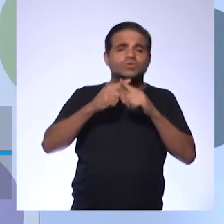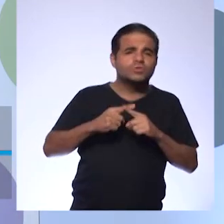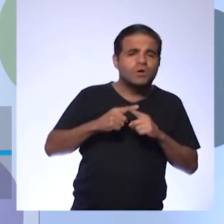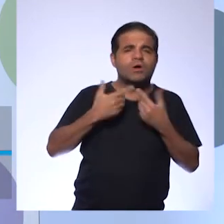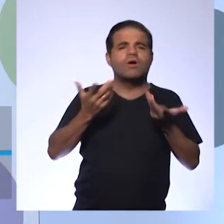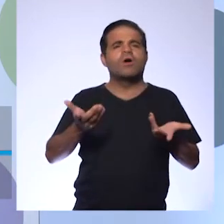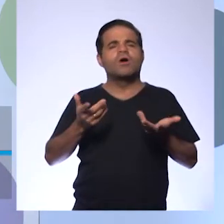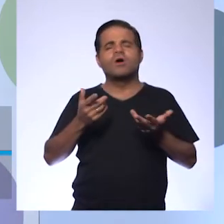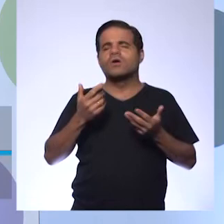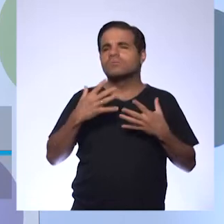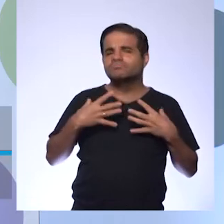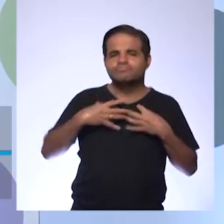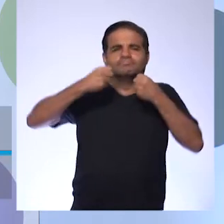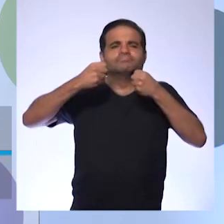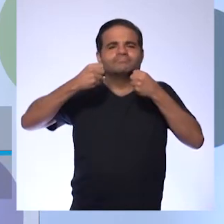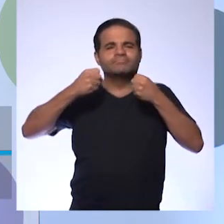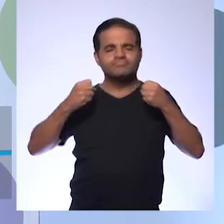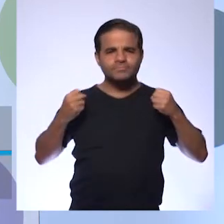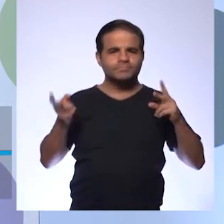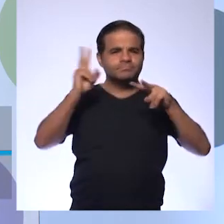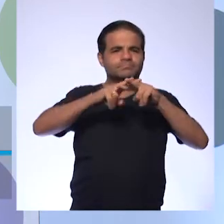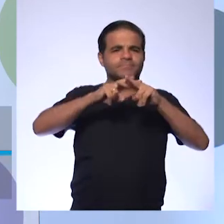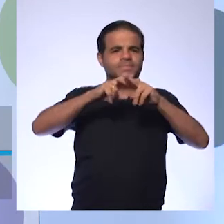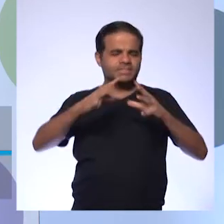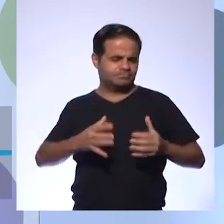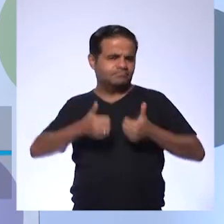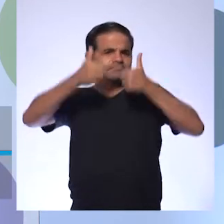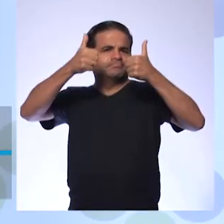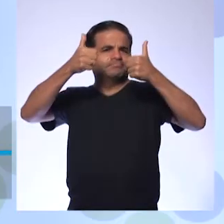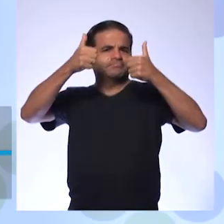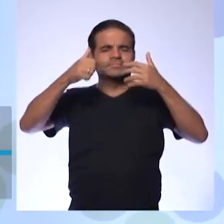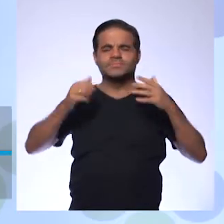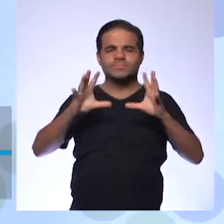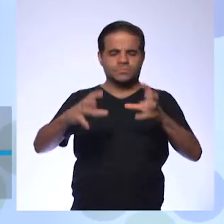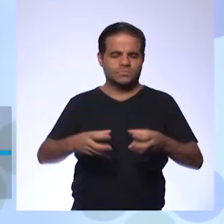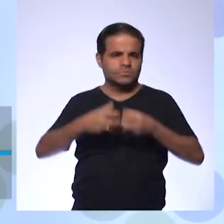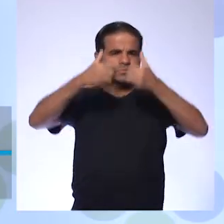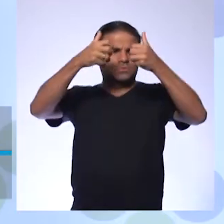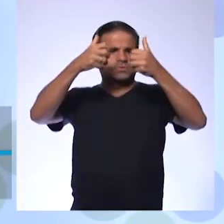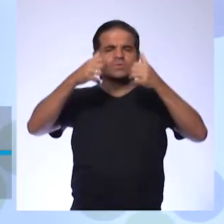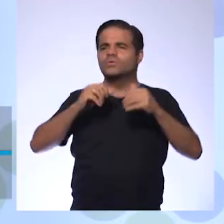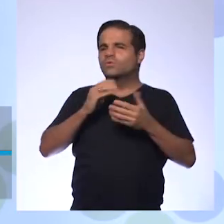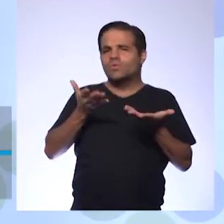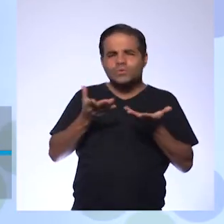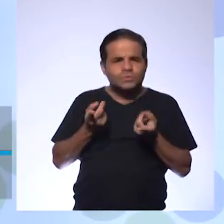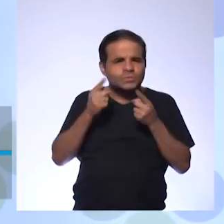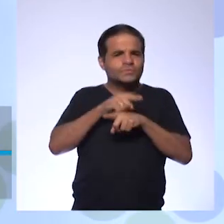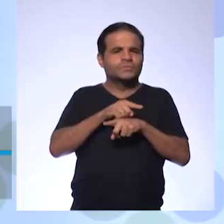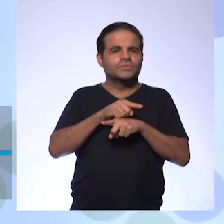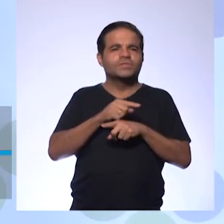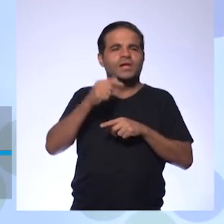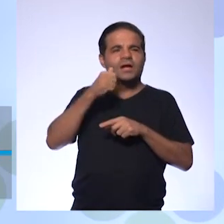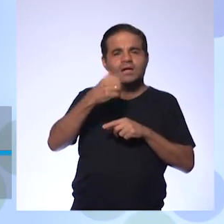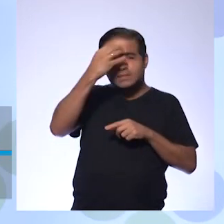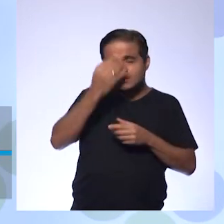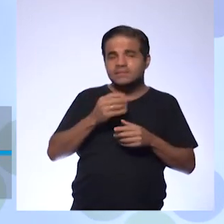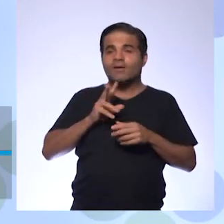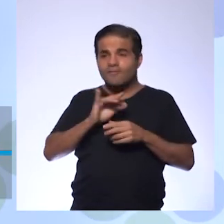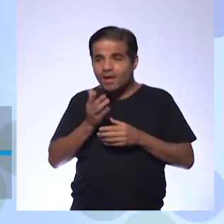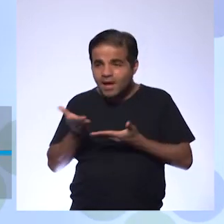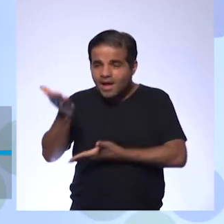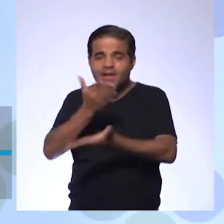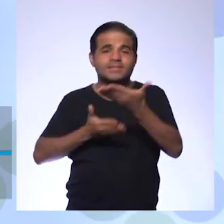tirar da torre. Olha só, isso. Uma princesa, assim, é isso aí. Hoje está tudo meio invertido, né? A princesa para resgatar a gente. Olha